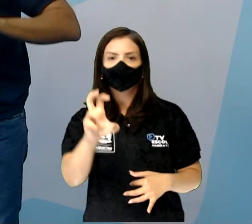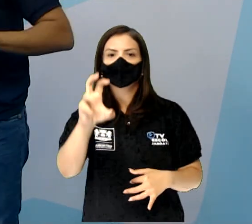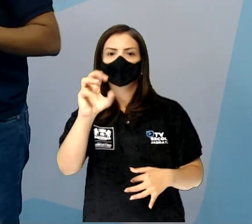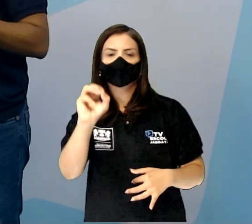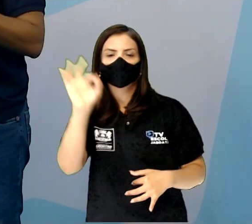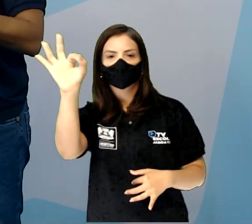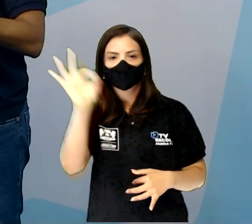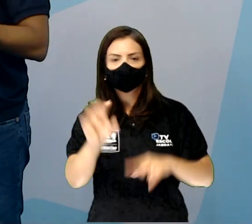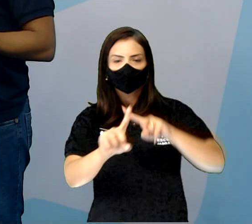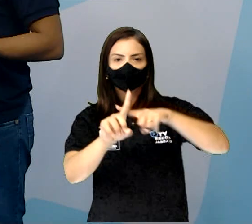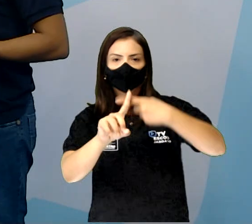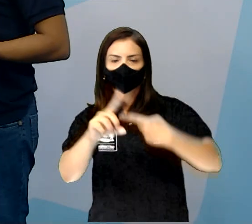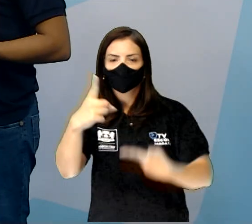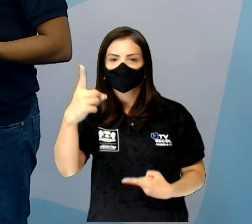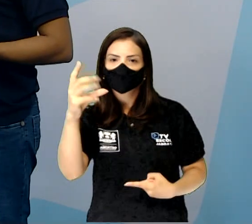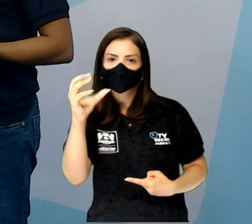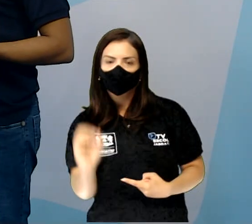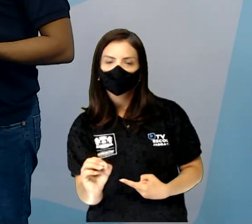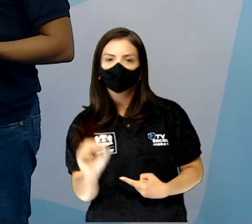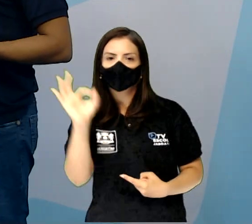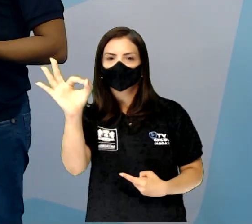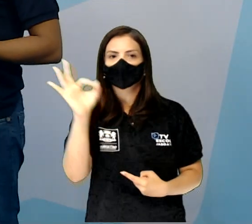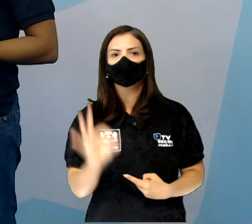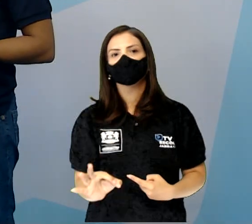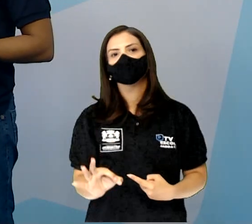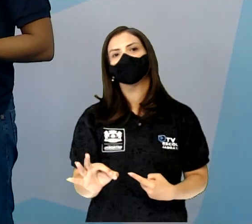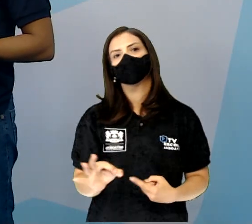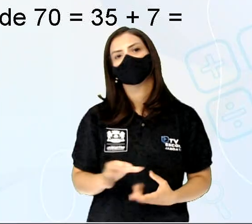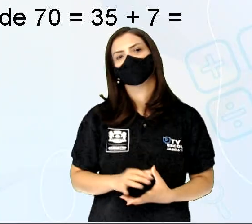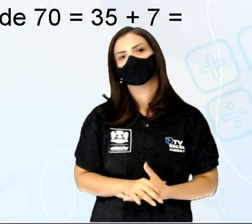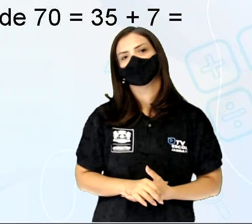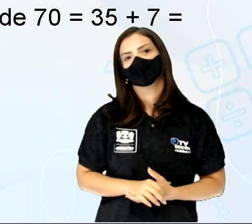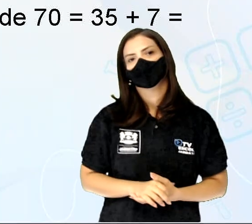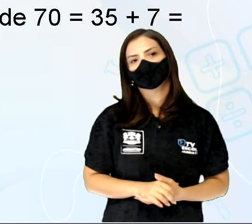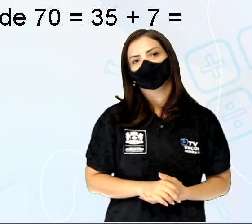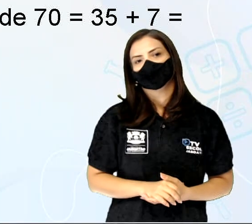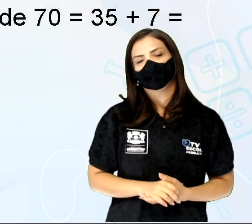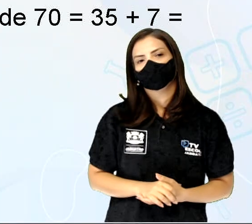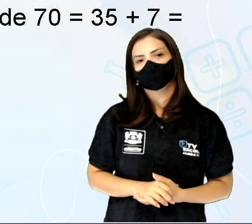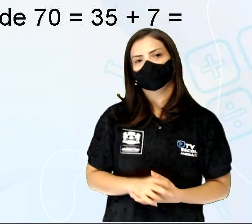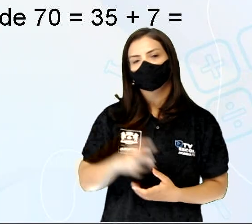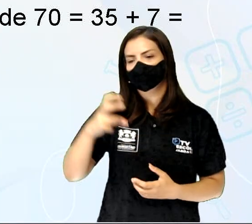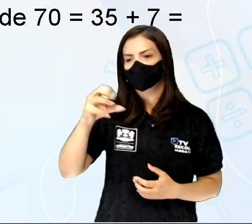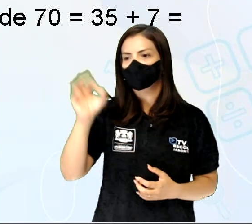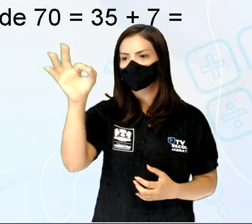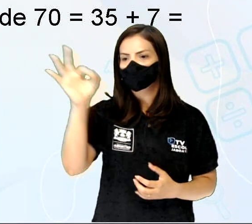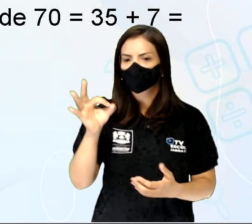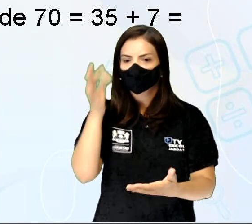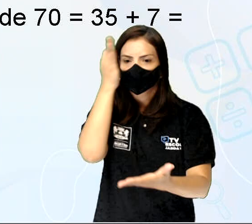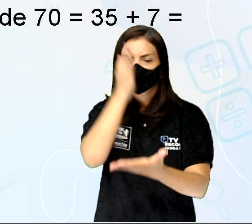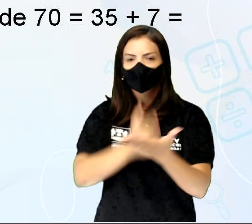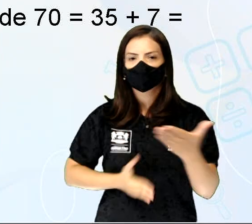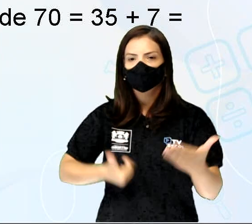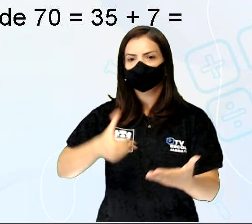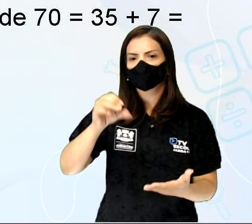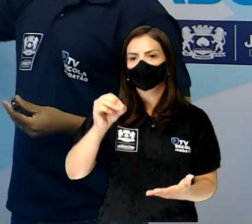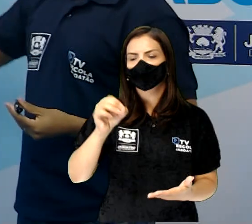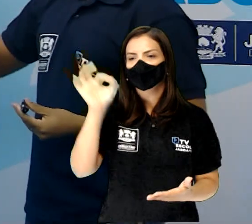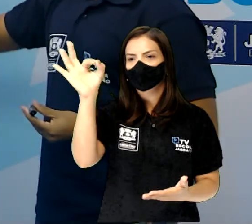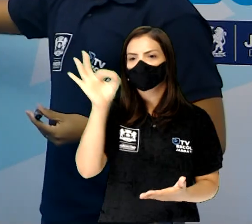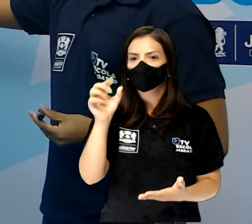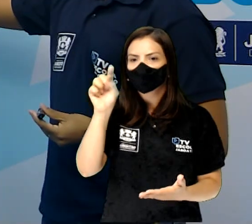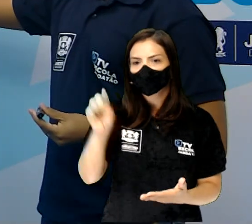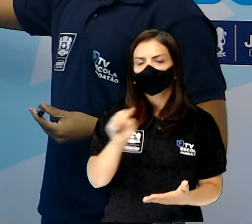10%. 50% não é metade? Não é? E 10% não volta uma casa? Então, ó, 50% é metade,